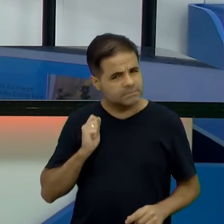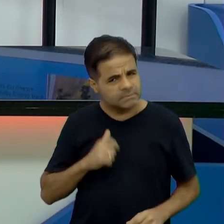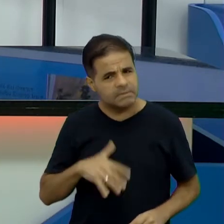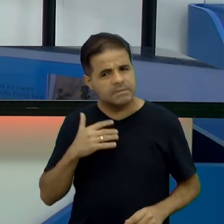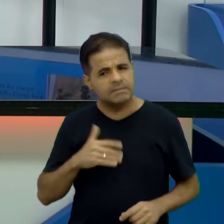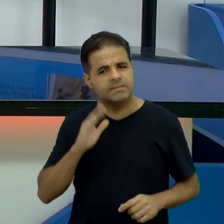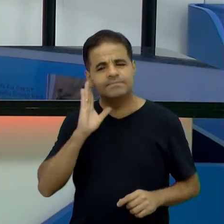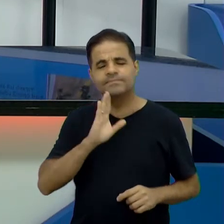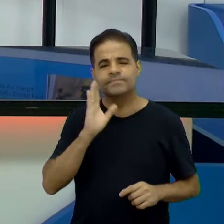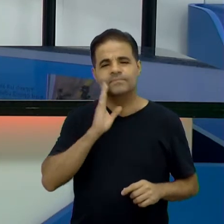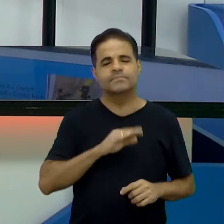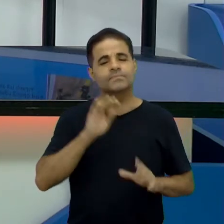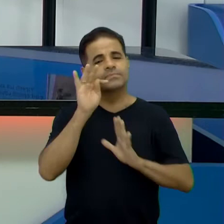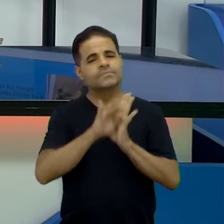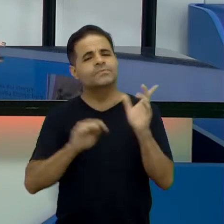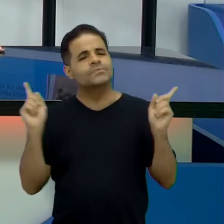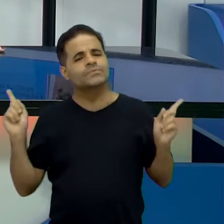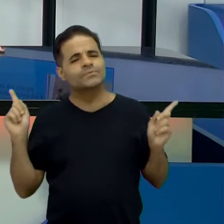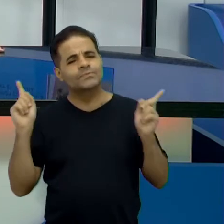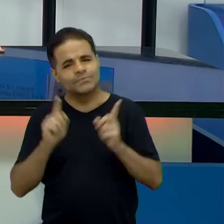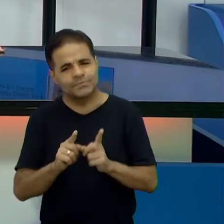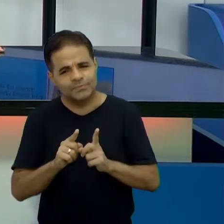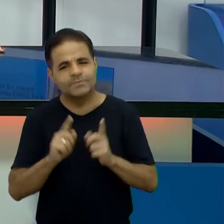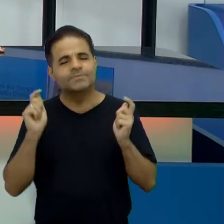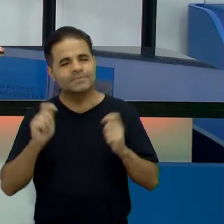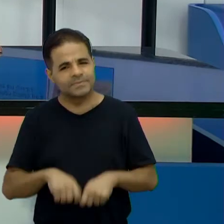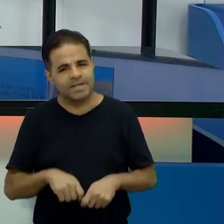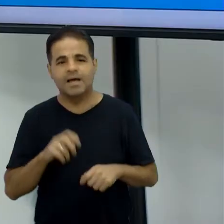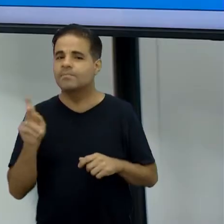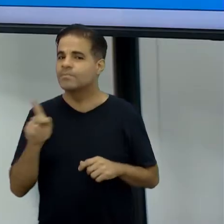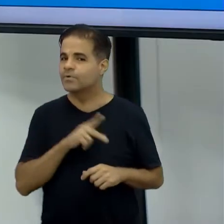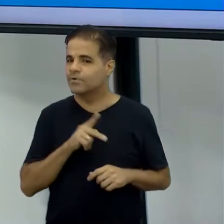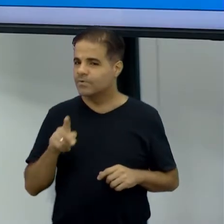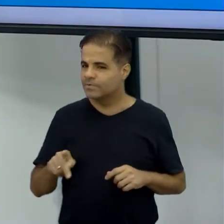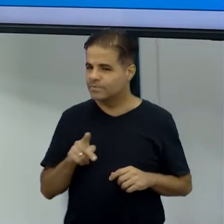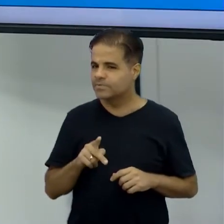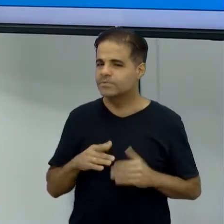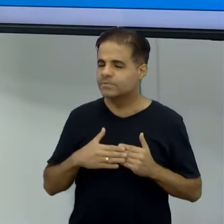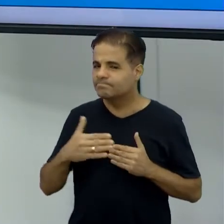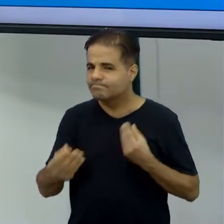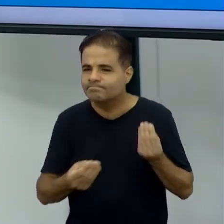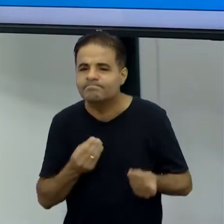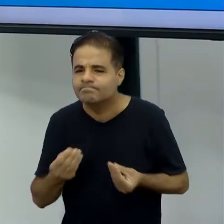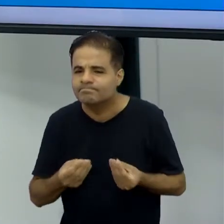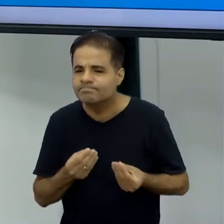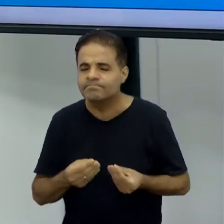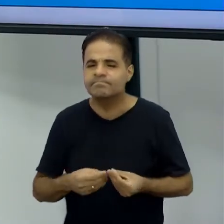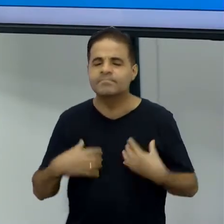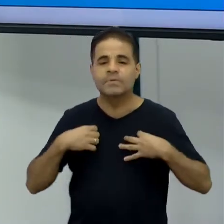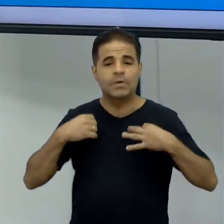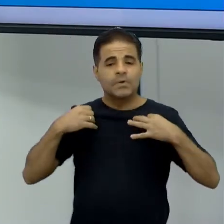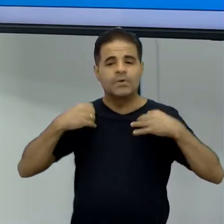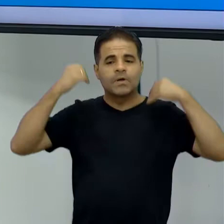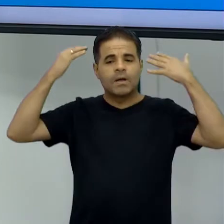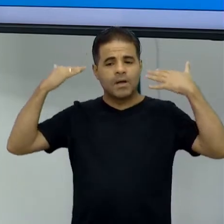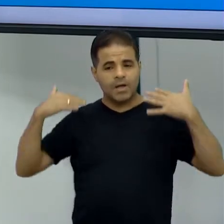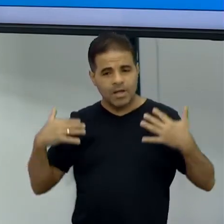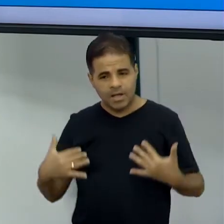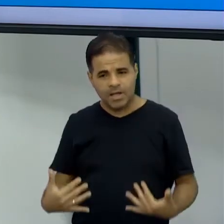legal. Um texto curtinho ali. É, pode sim. Professor, se fantasia